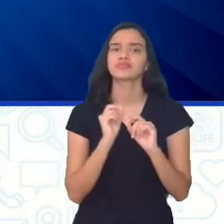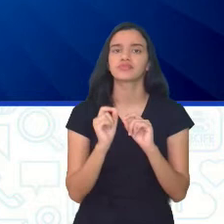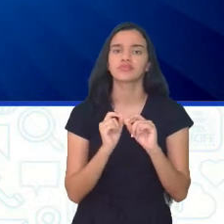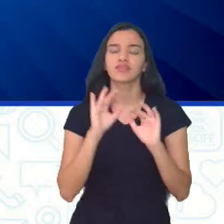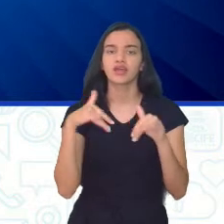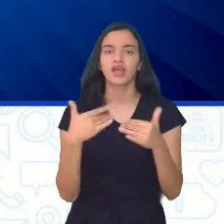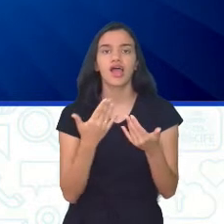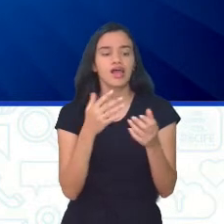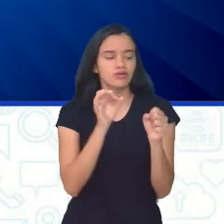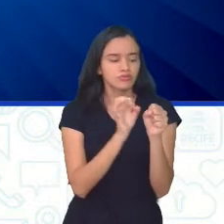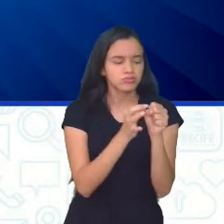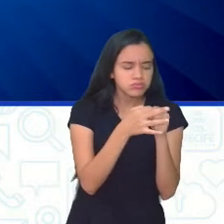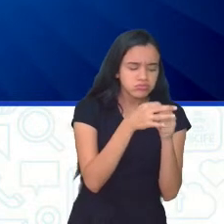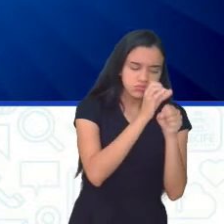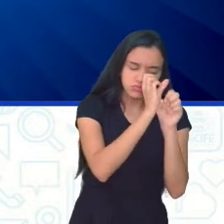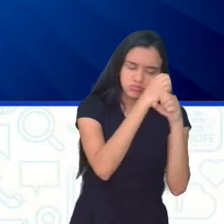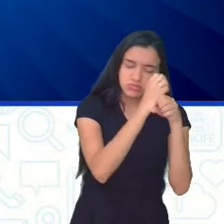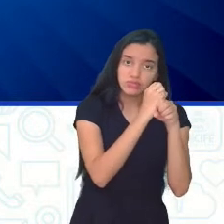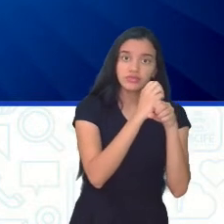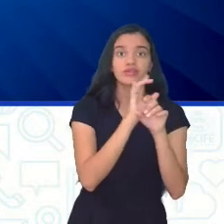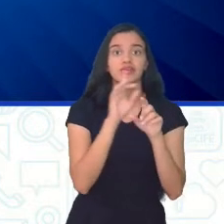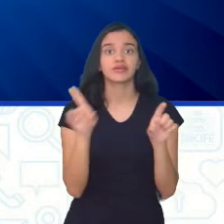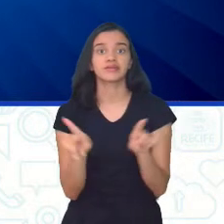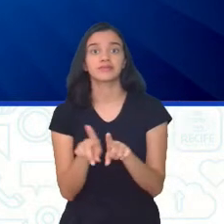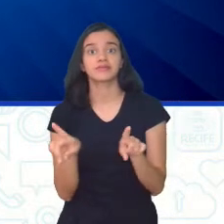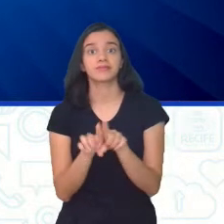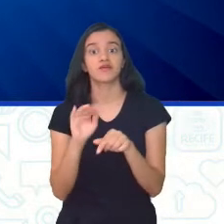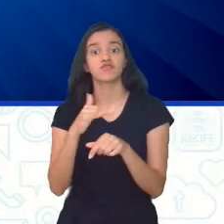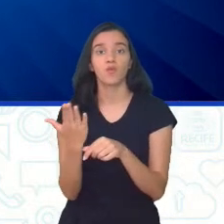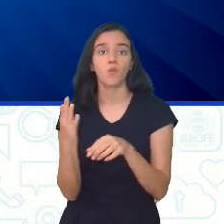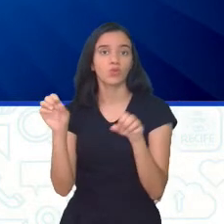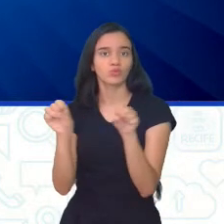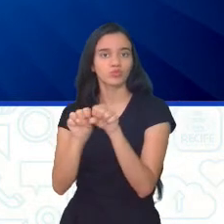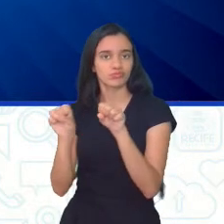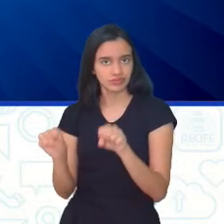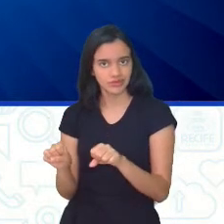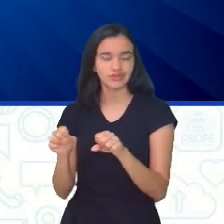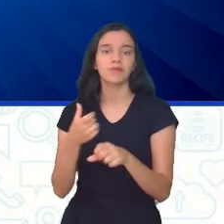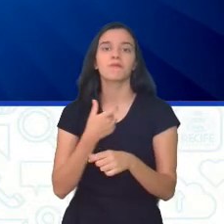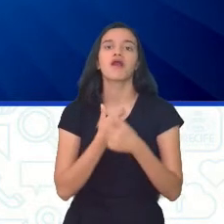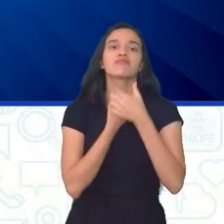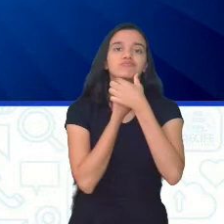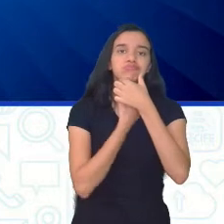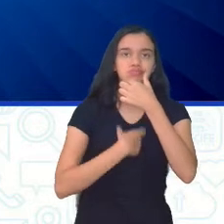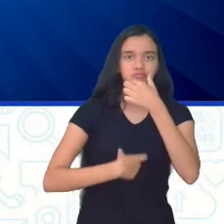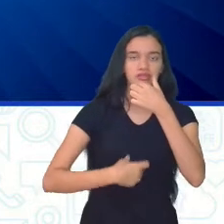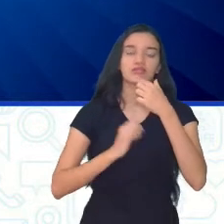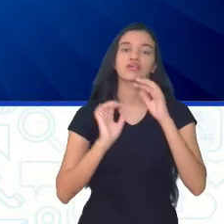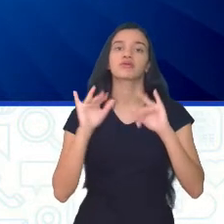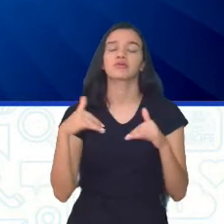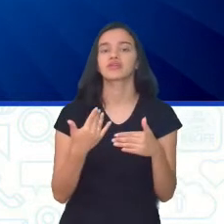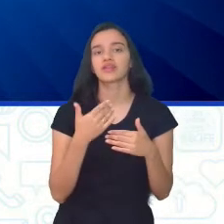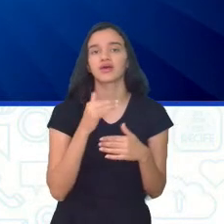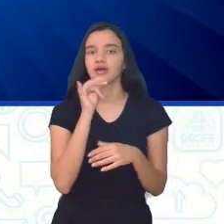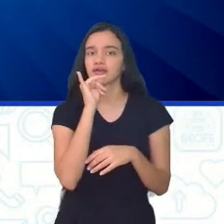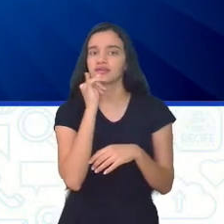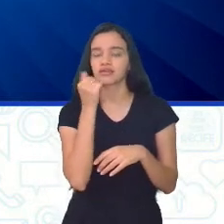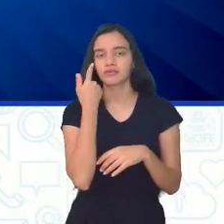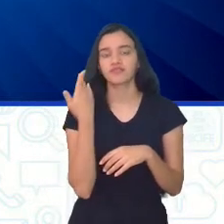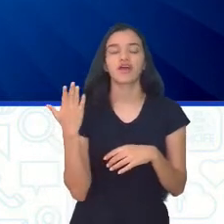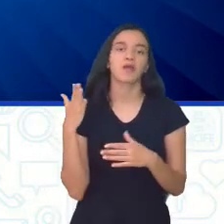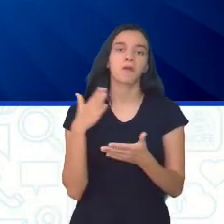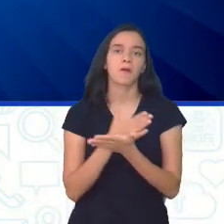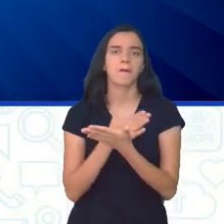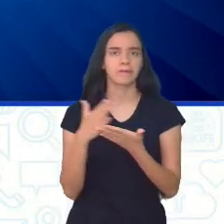corpos celulares e estão situados fora do sistema nervoso central. Então, esses gânglios aí, eles vão começar